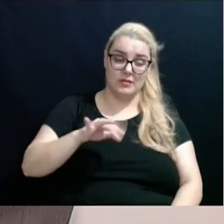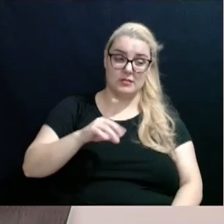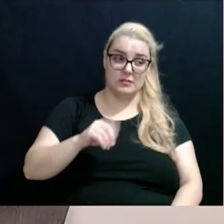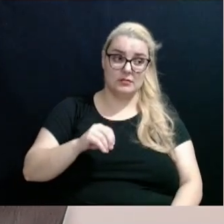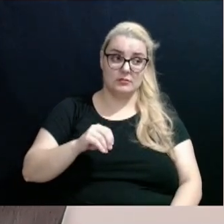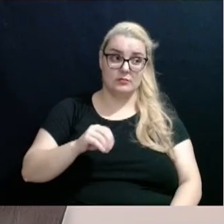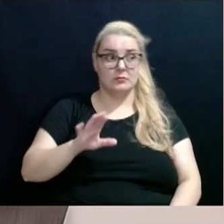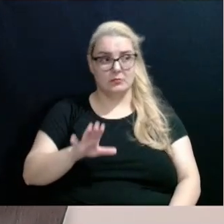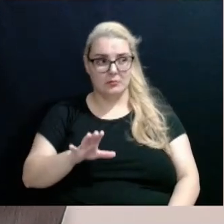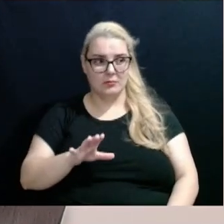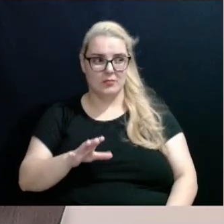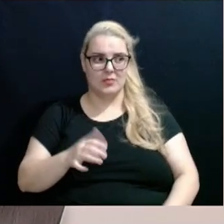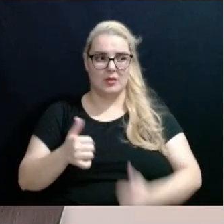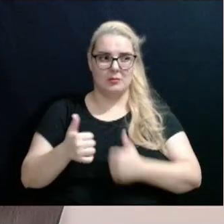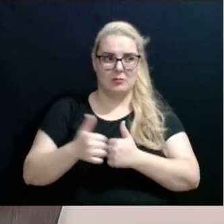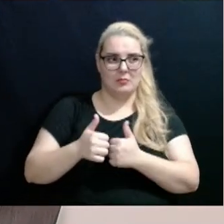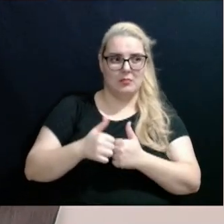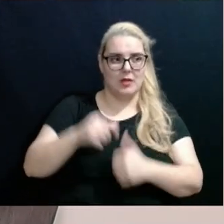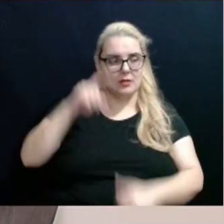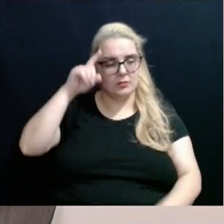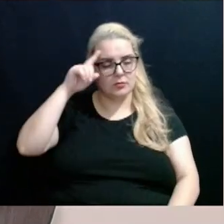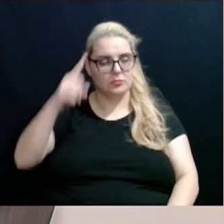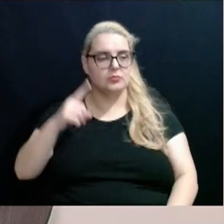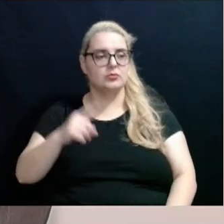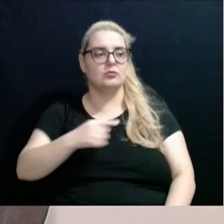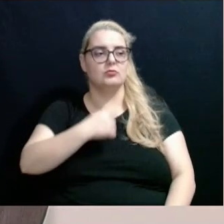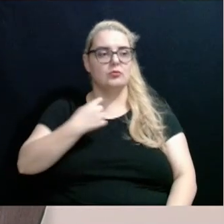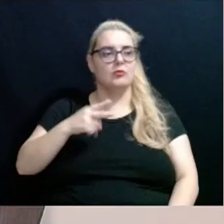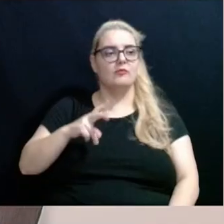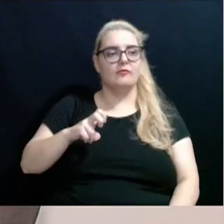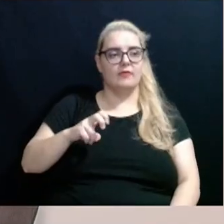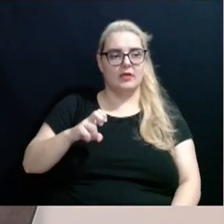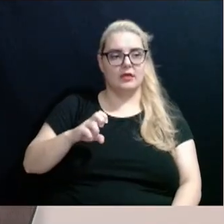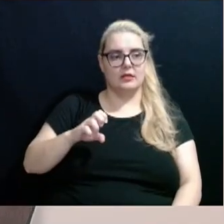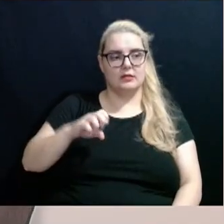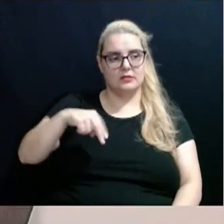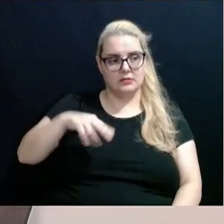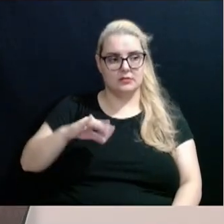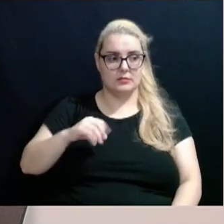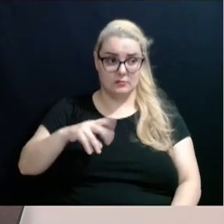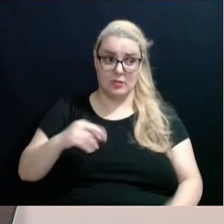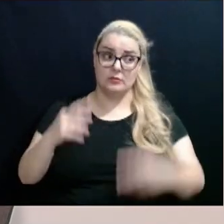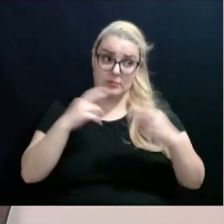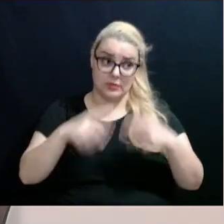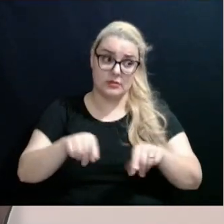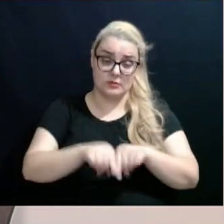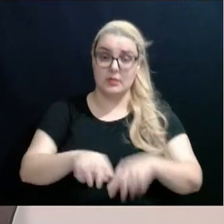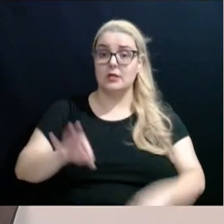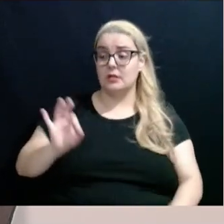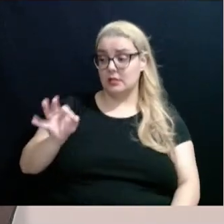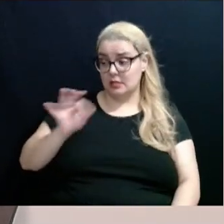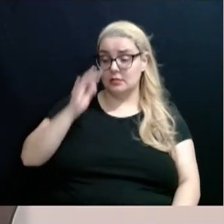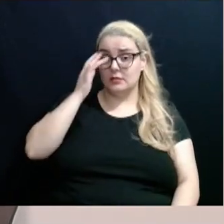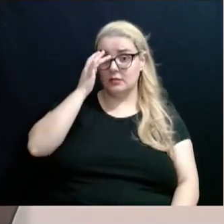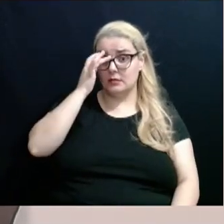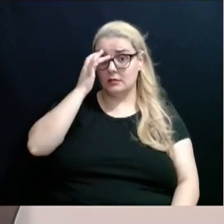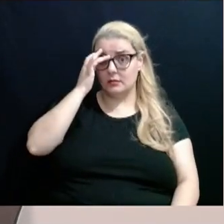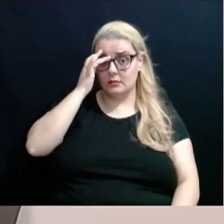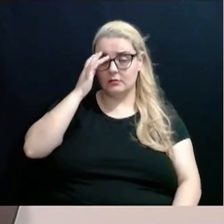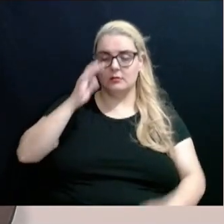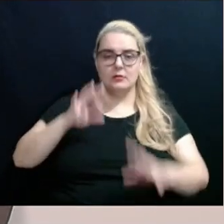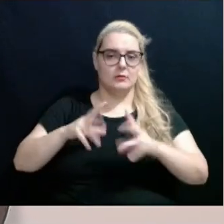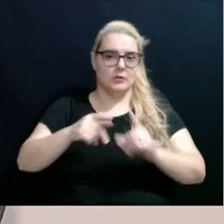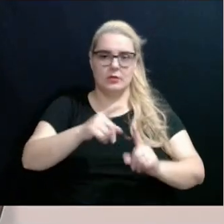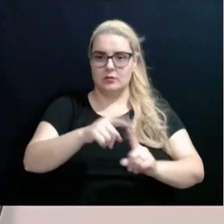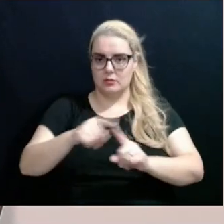bem próximo ali à data do vencimento. Isso também tem que levar em consideração. Exatamente. Isso para todo tipo de produto